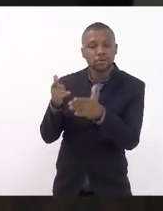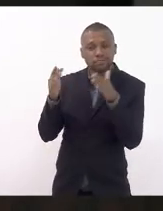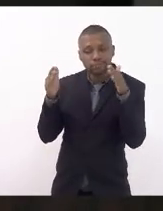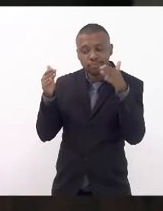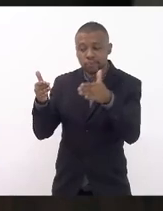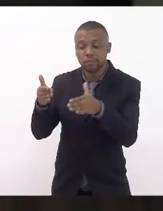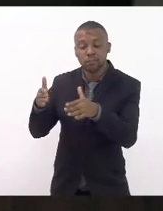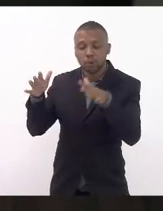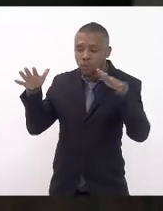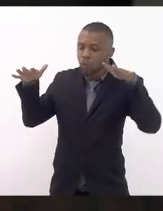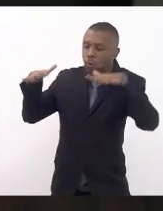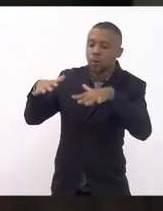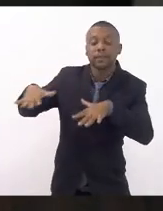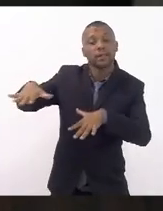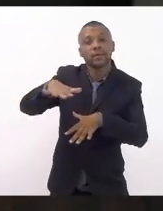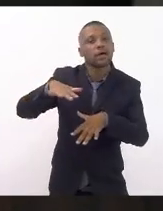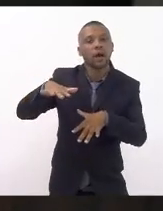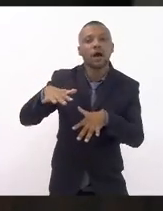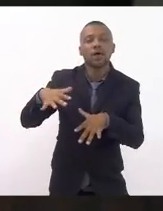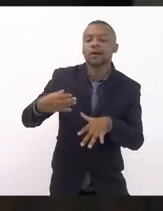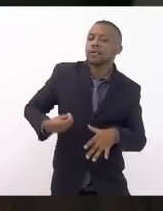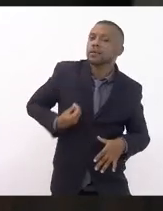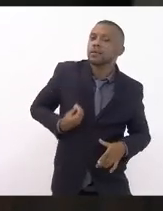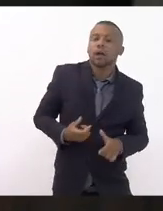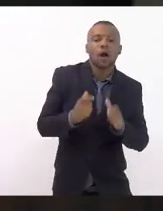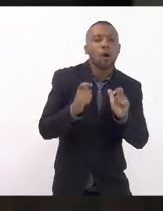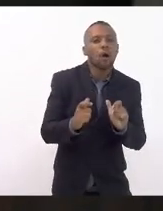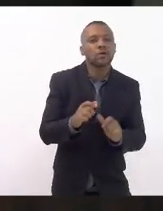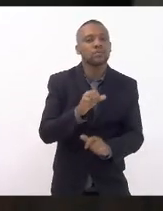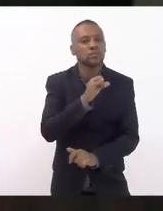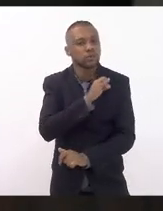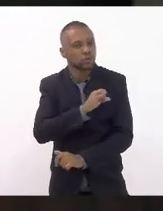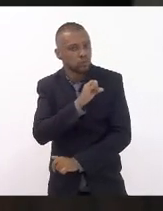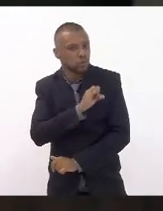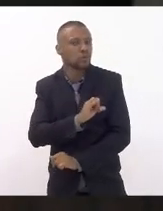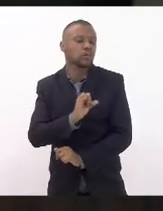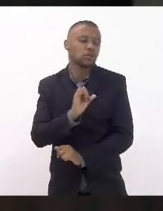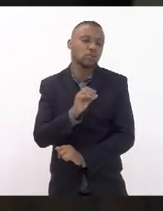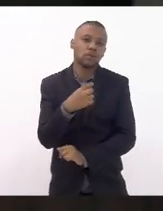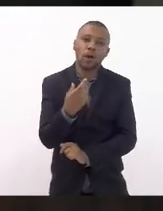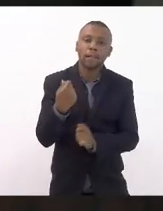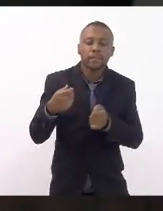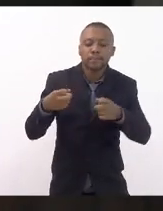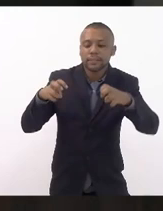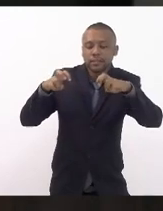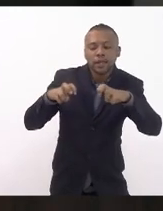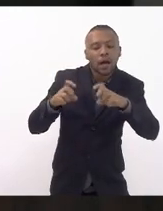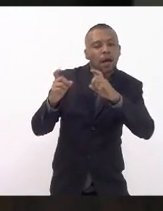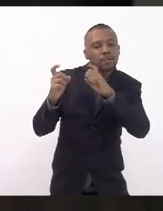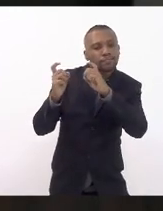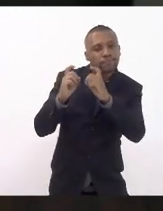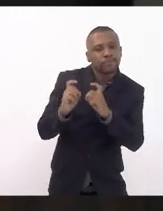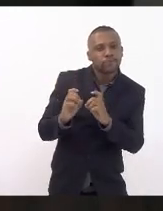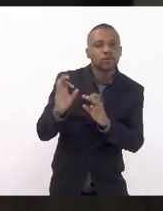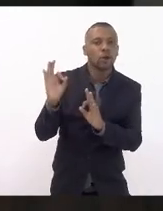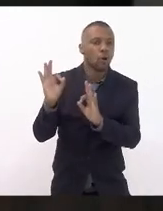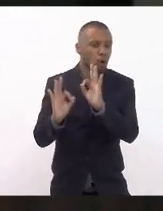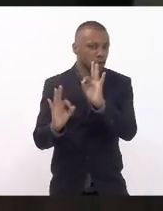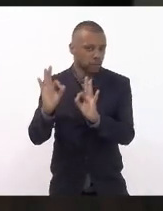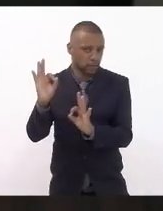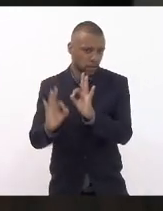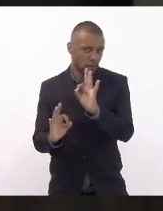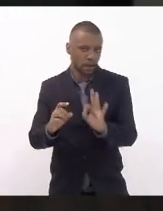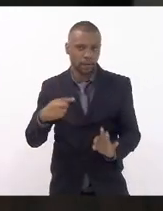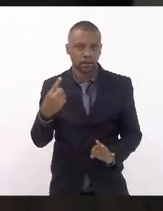mais importantes nessa área estão no Rio de Janeiro. É verdade. Precisamos só sentar, organizar, para que a gente